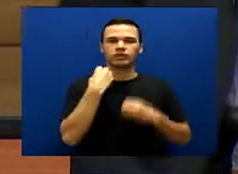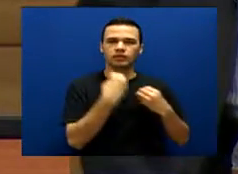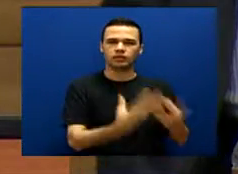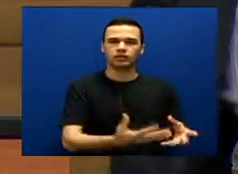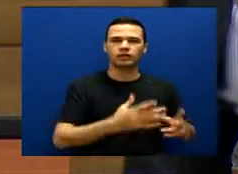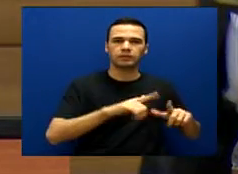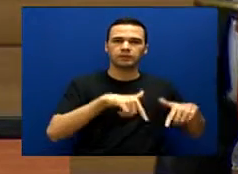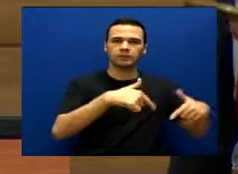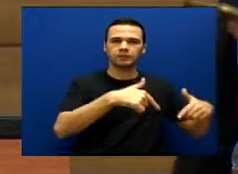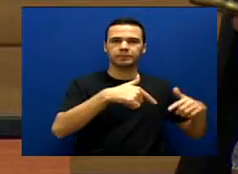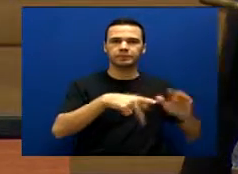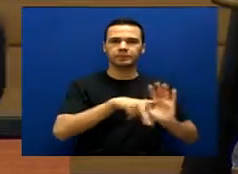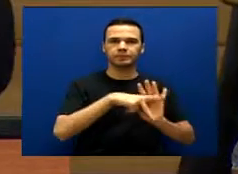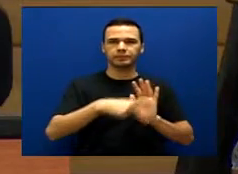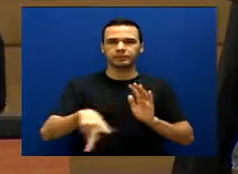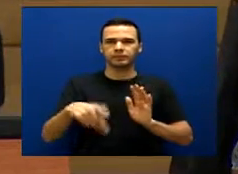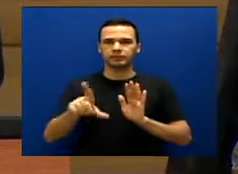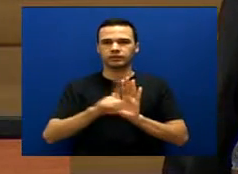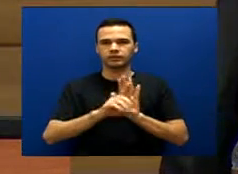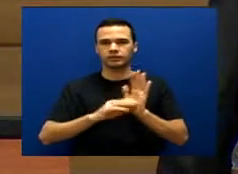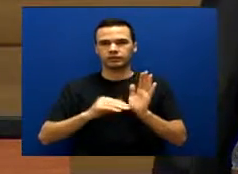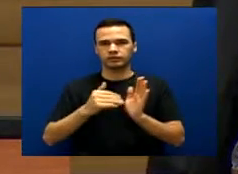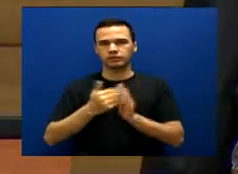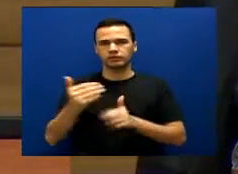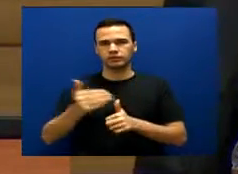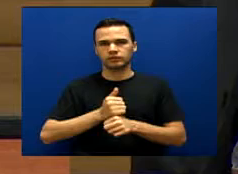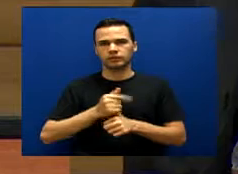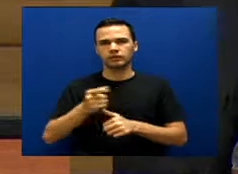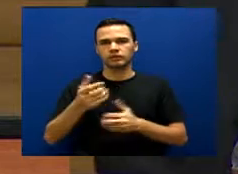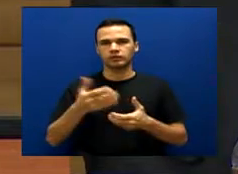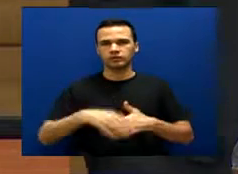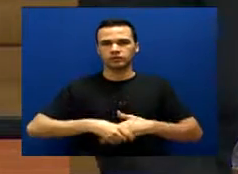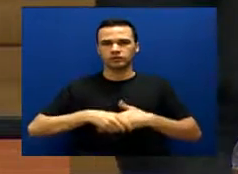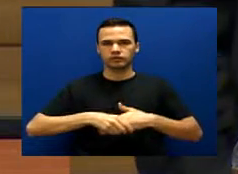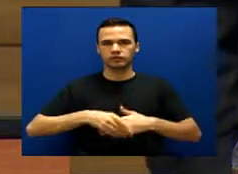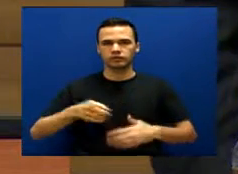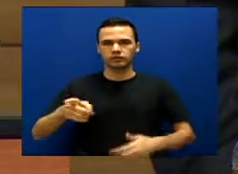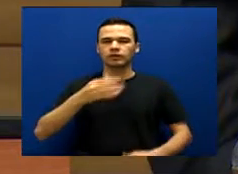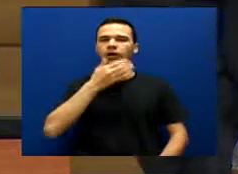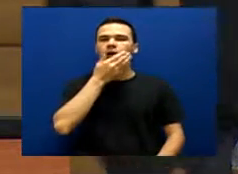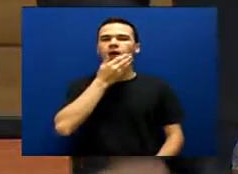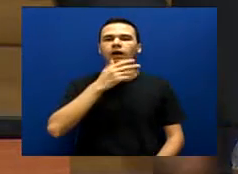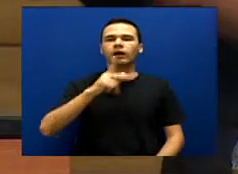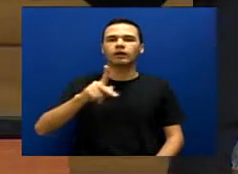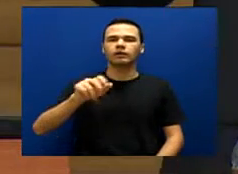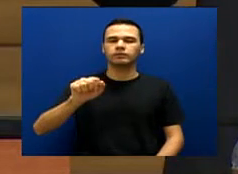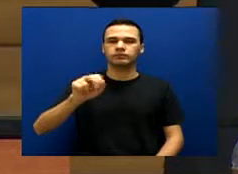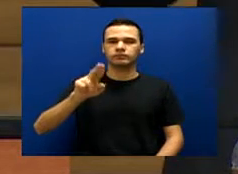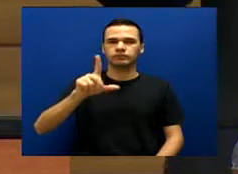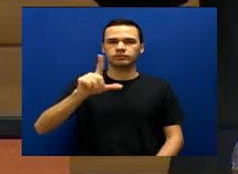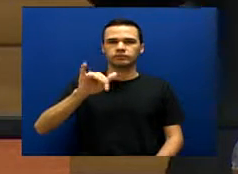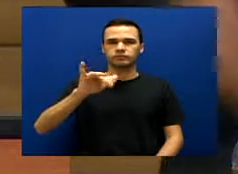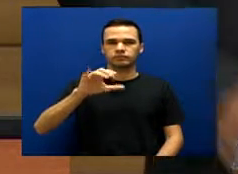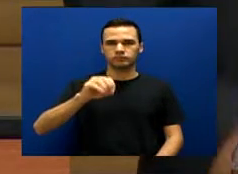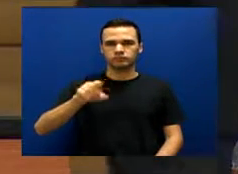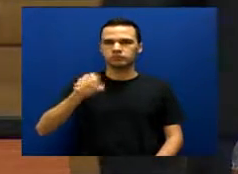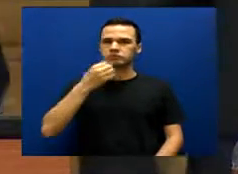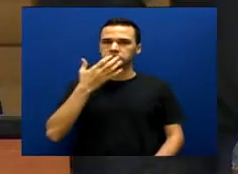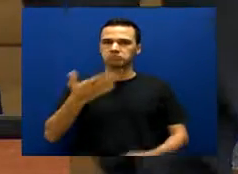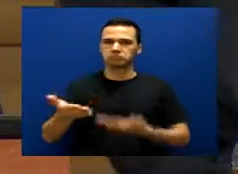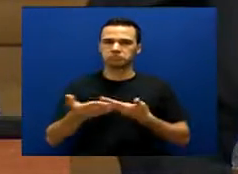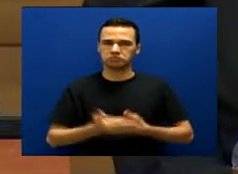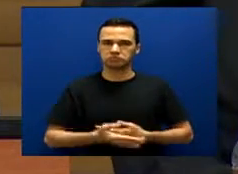um substitutivo do próprio autor. Antes de abrir para Vossa Excelência, eu quero cumprimentar, registrar aqui o seu Paulino, que está nos visitando. Seja bem-vindo, viu, seu Paulino, os